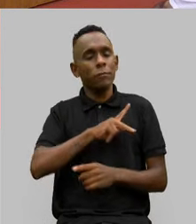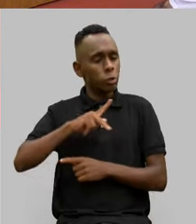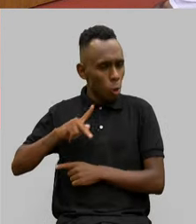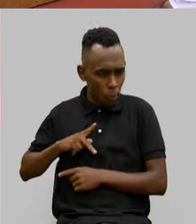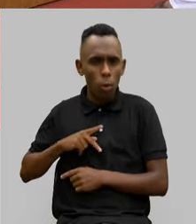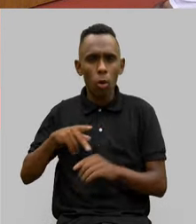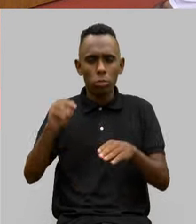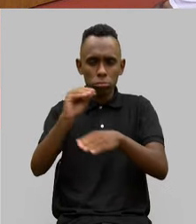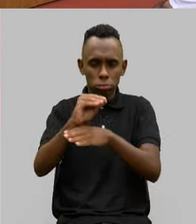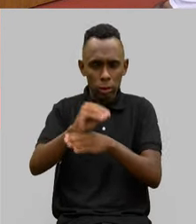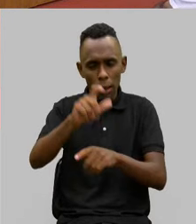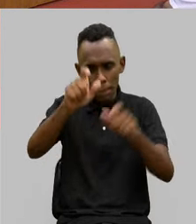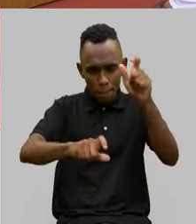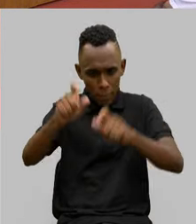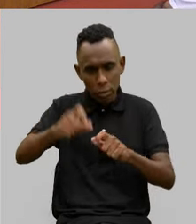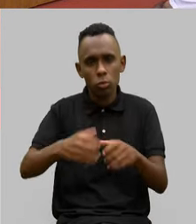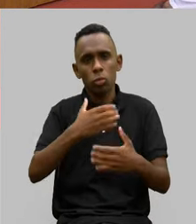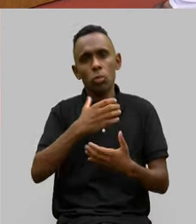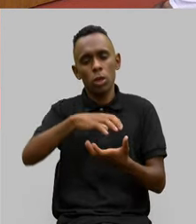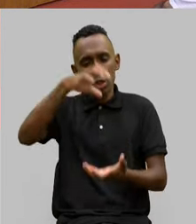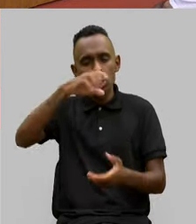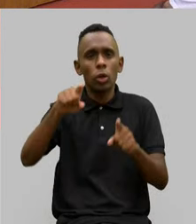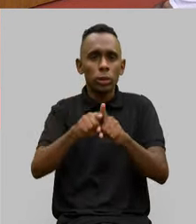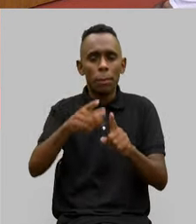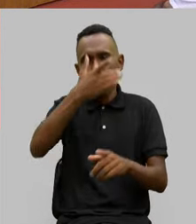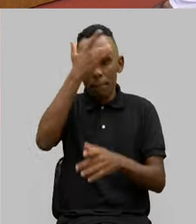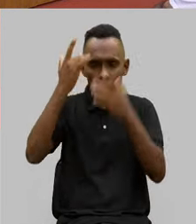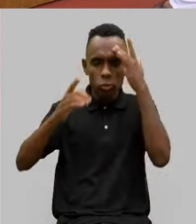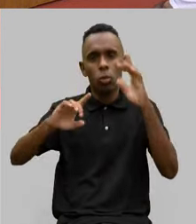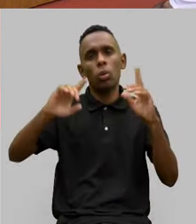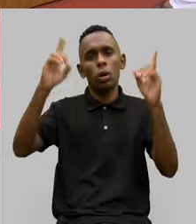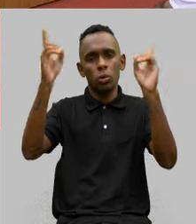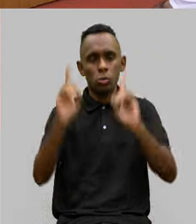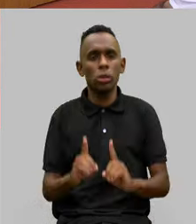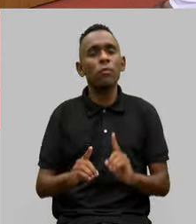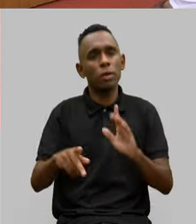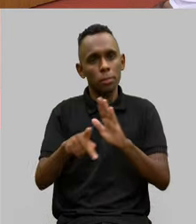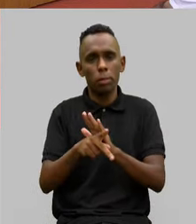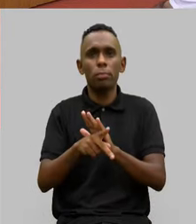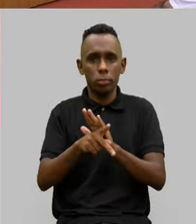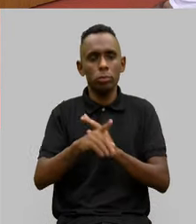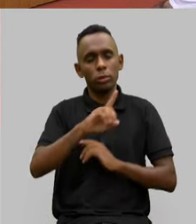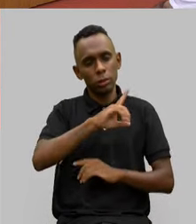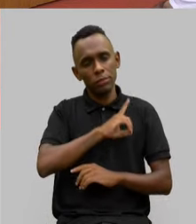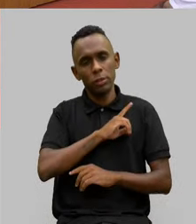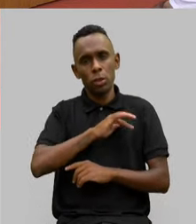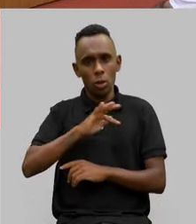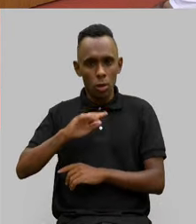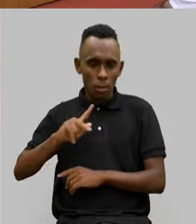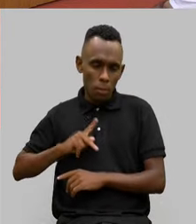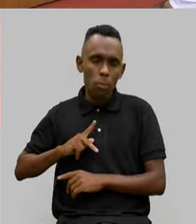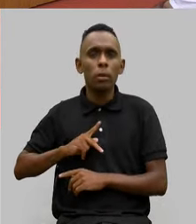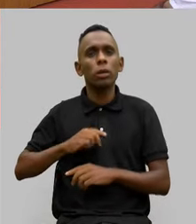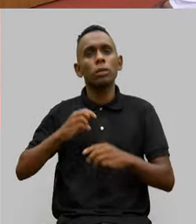pessoa idosa e da pessoa com deficiência da Defensoria Pública de Minas